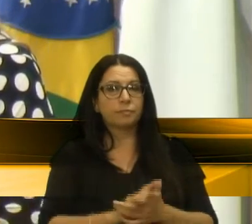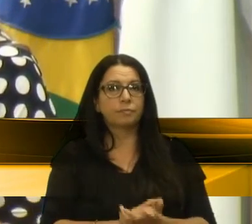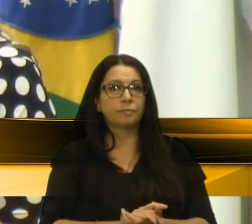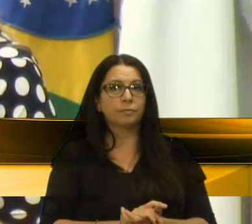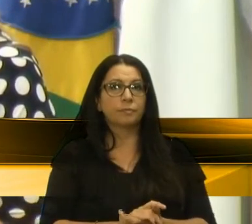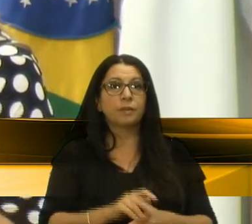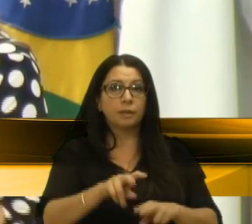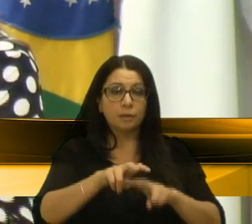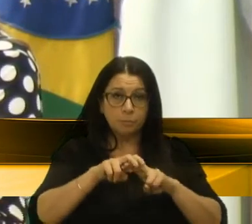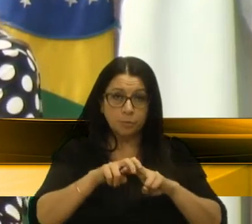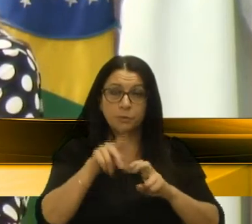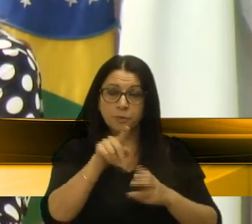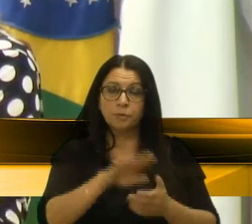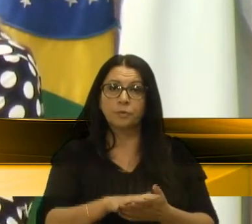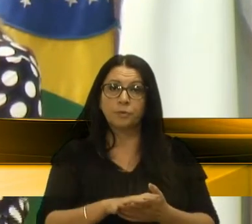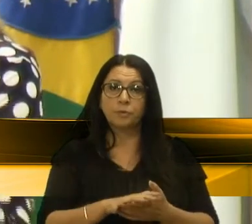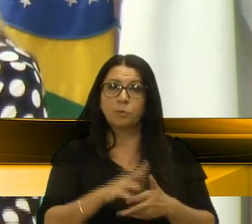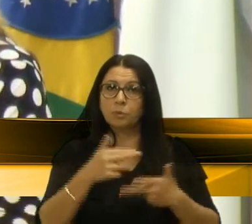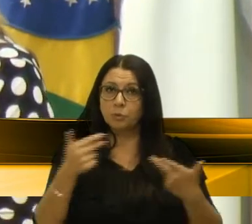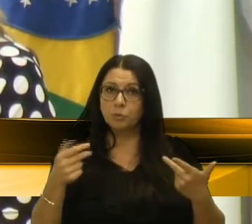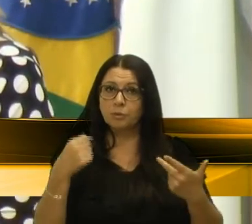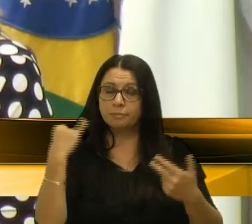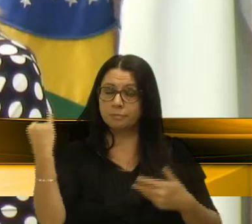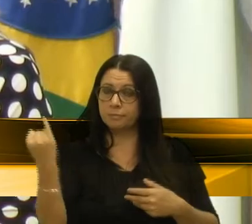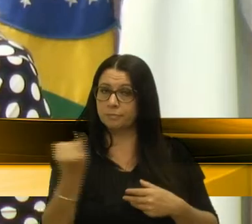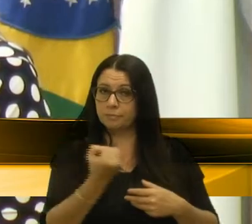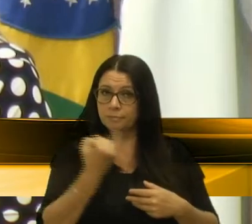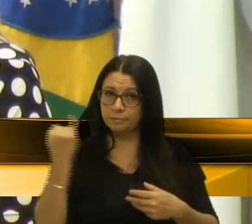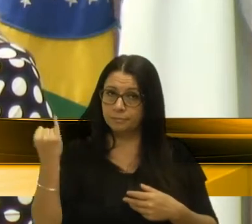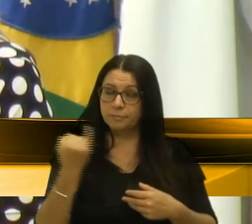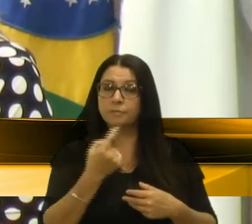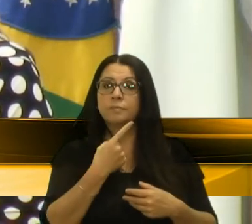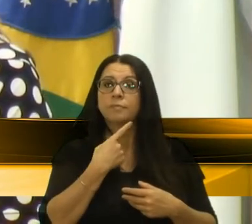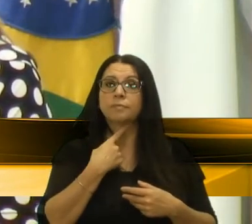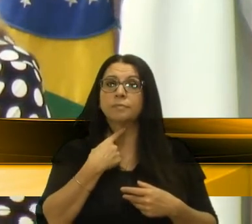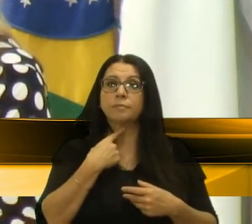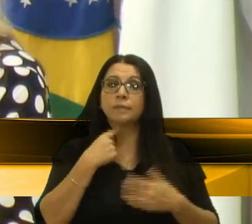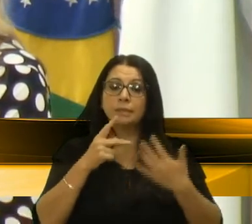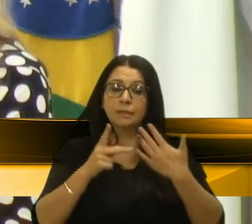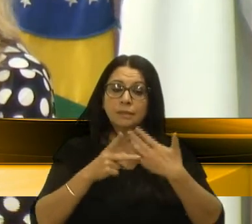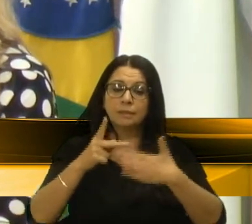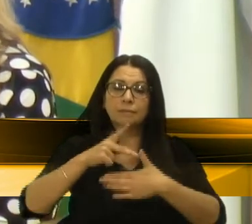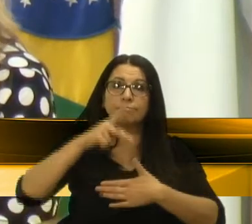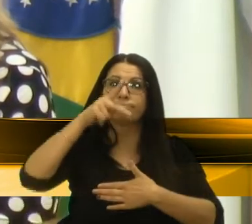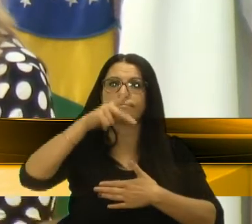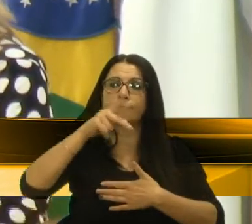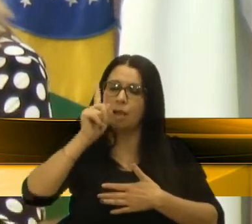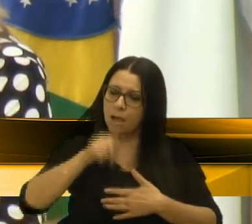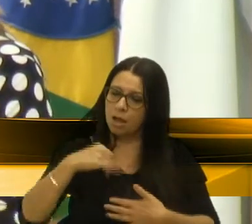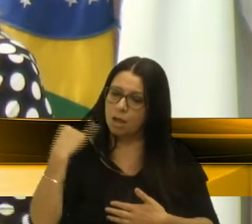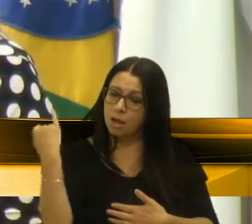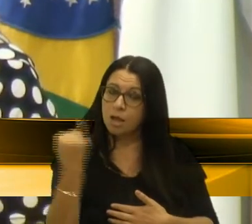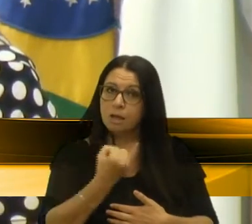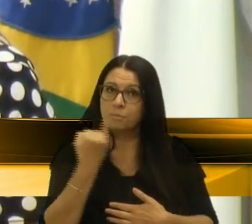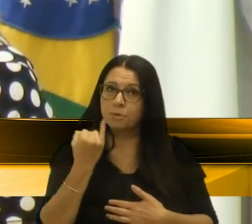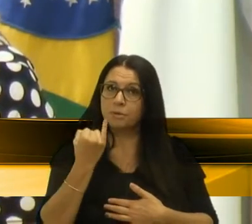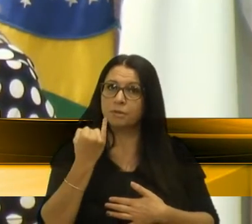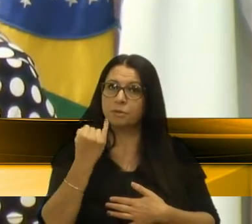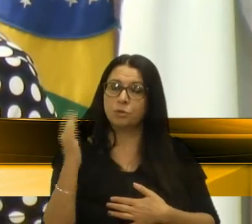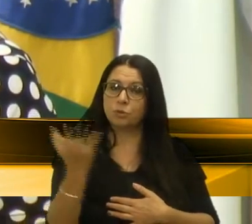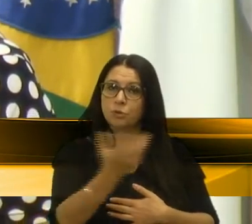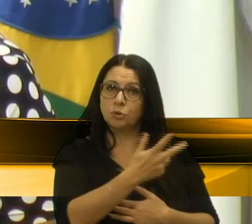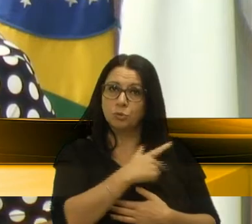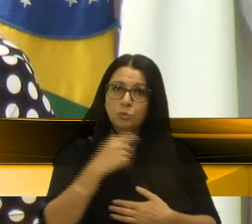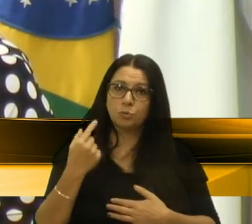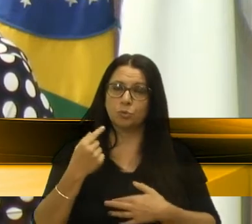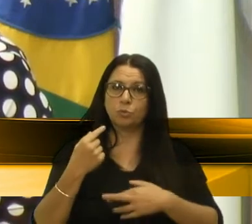Por isso que um outro aspecto fundamental que eu gostaria de destacar é a importância do parlamento em todas